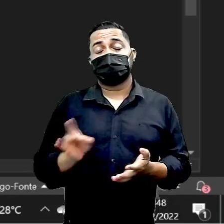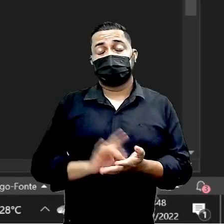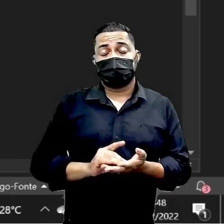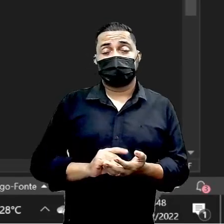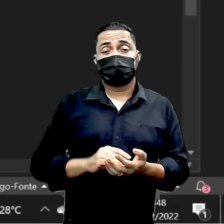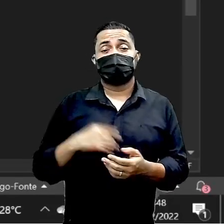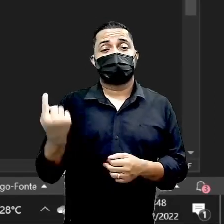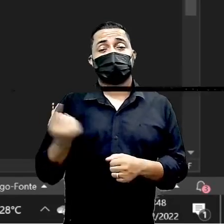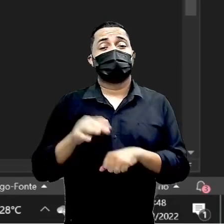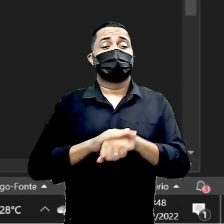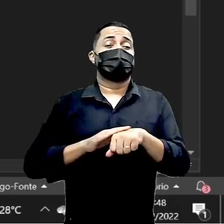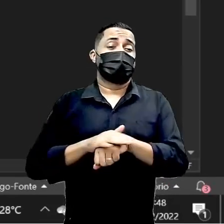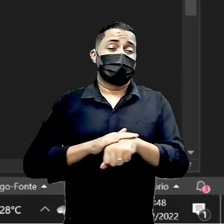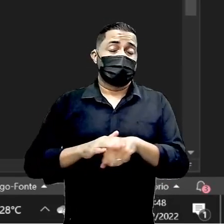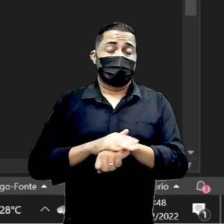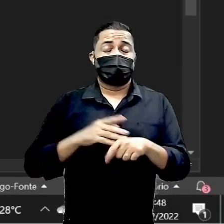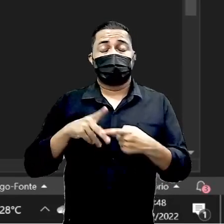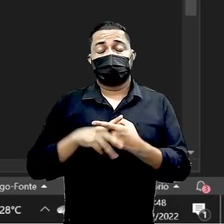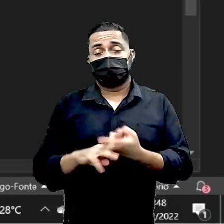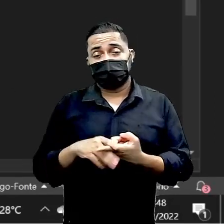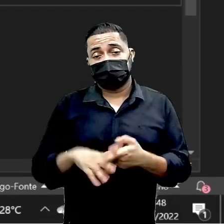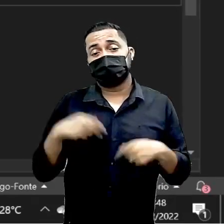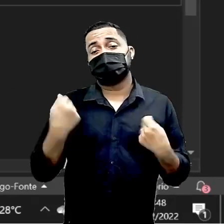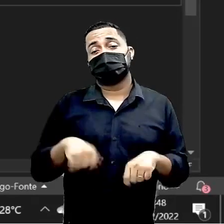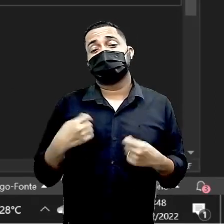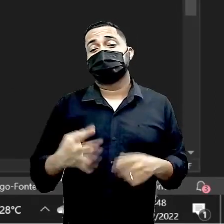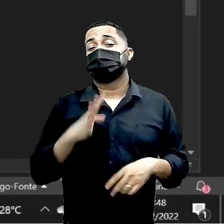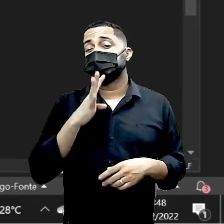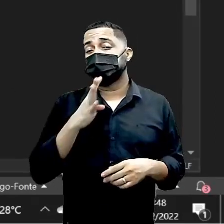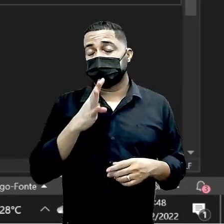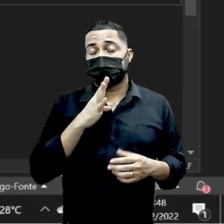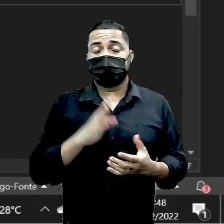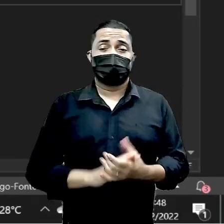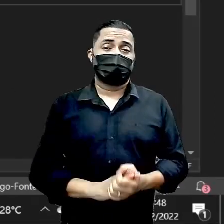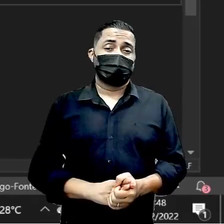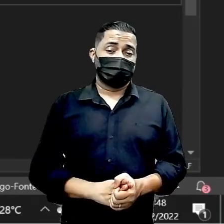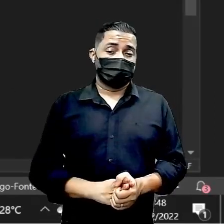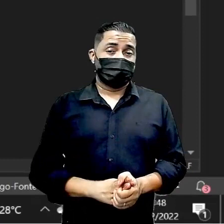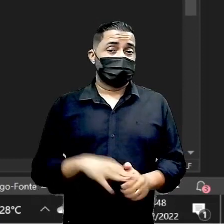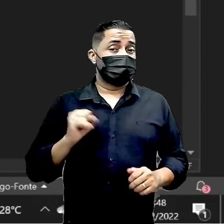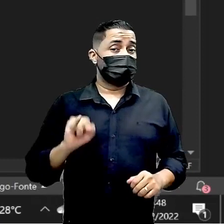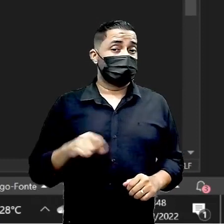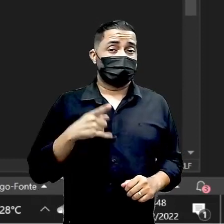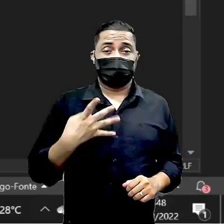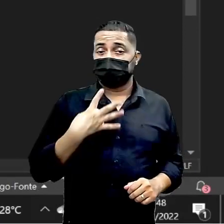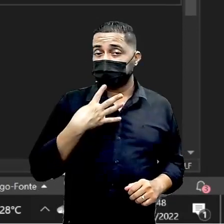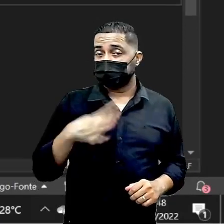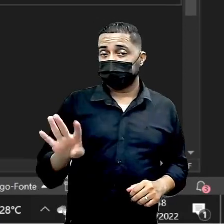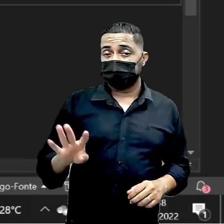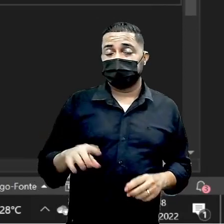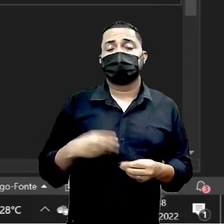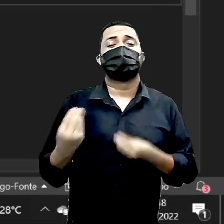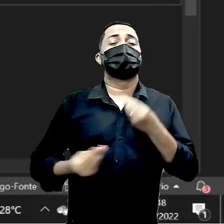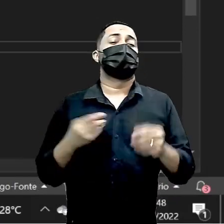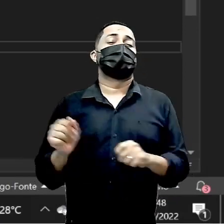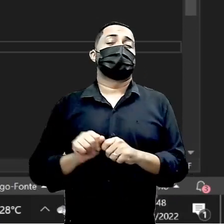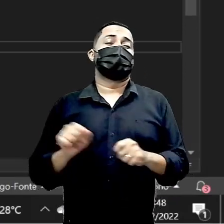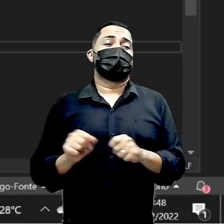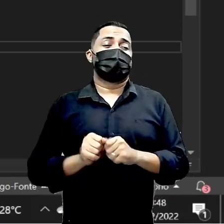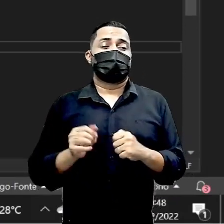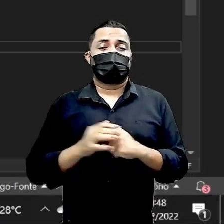conversou. A ferramenta ela precisa ser conhecida. Isso. Se você não conhecesse a ferramenta, como é que você faria